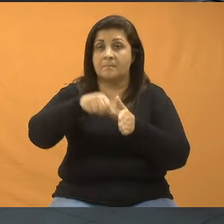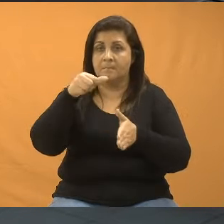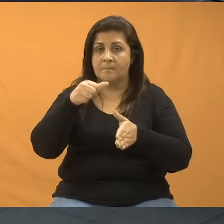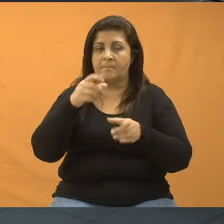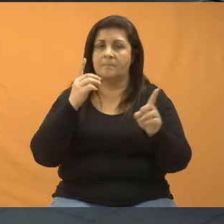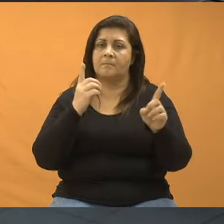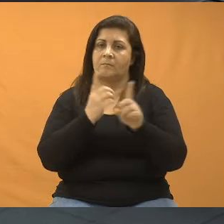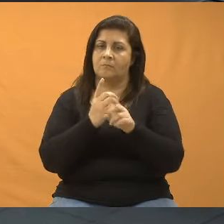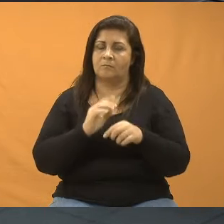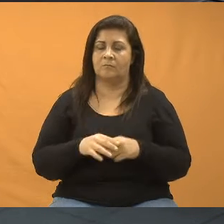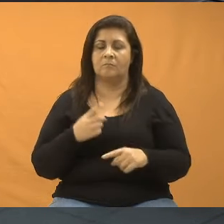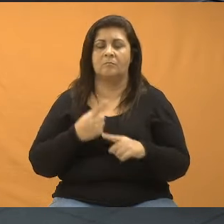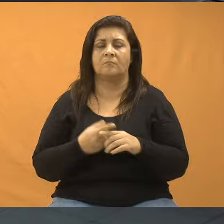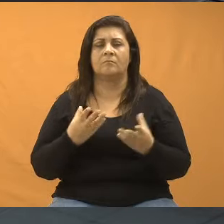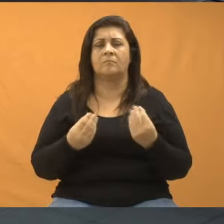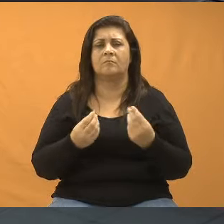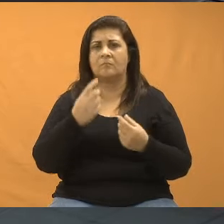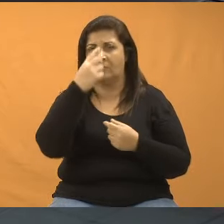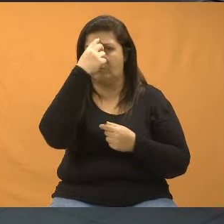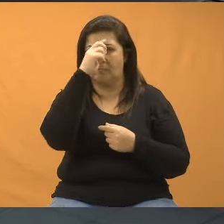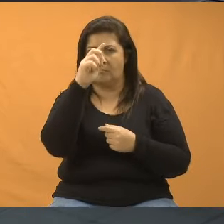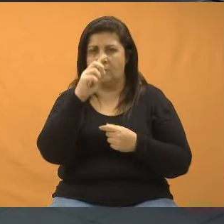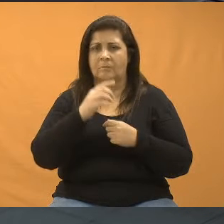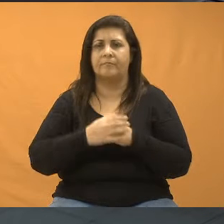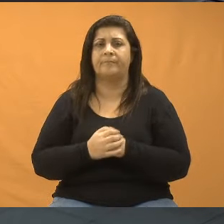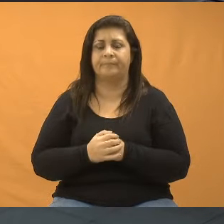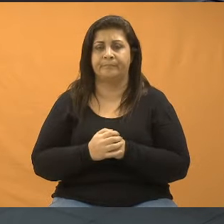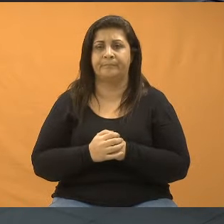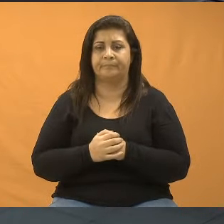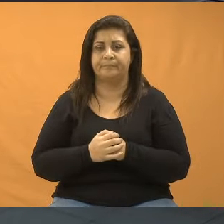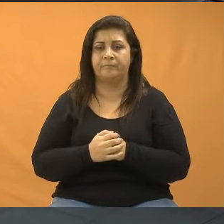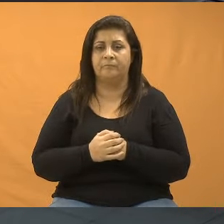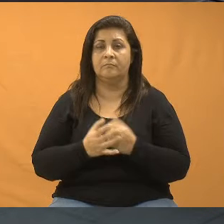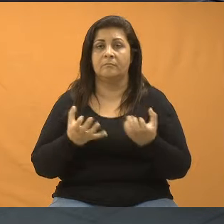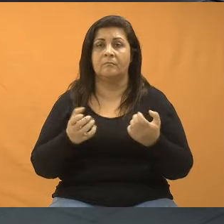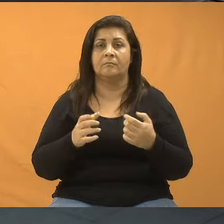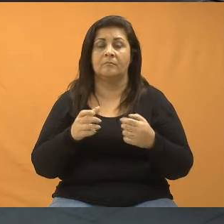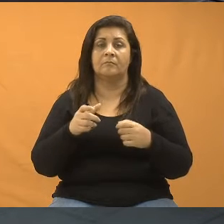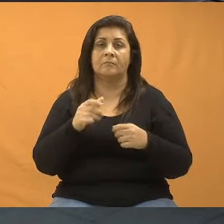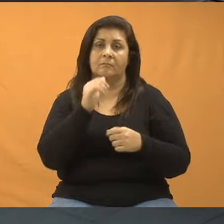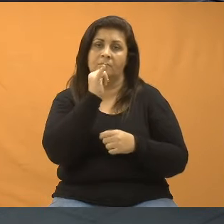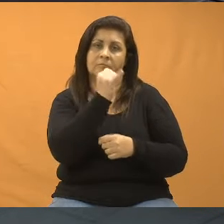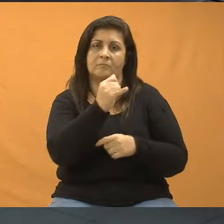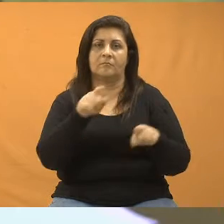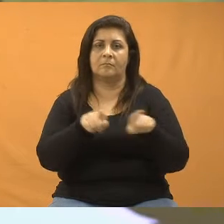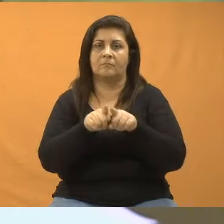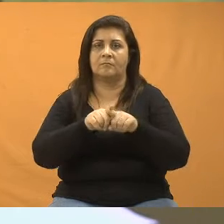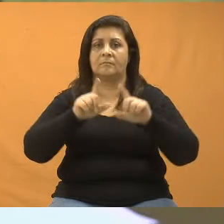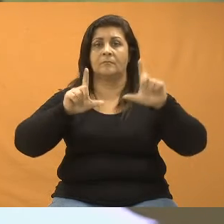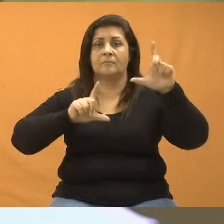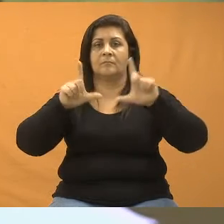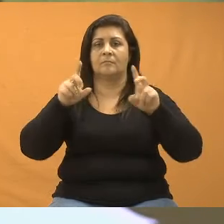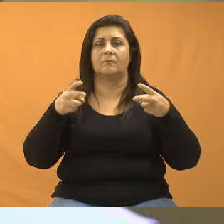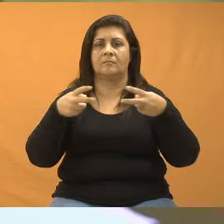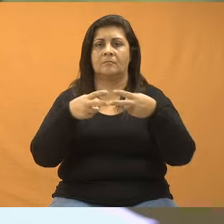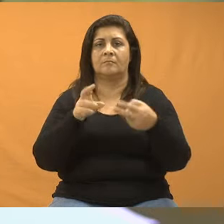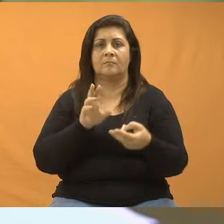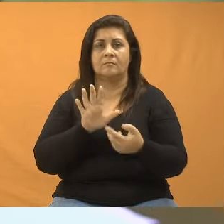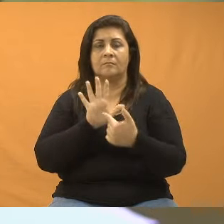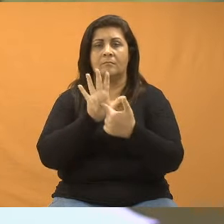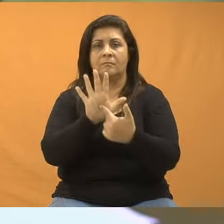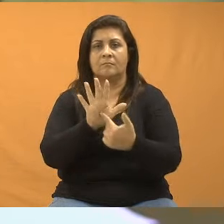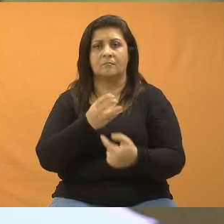gerando dúvidas na nossa cidade. Também quero reiterar que essa sessão está sendo transmitida ao vivo pela TV Câmara